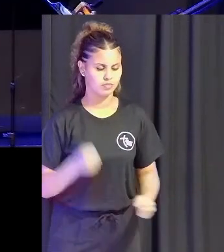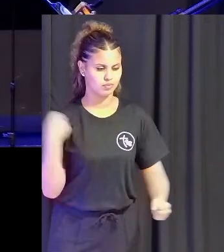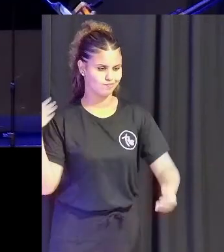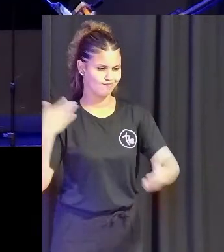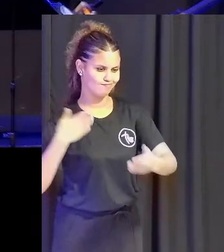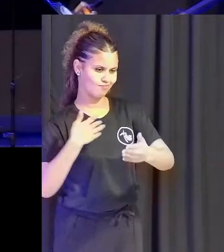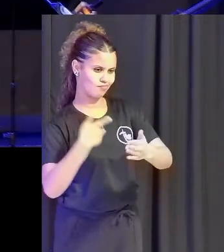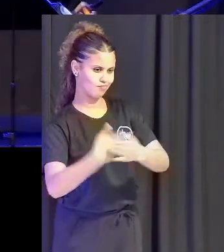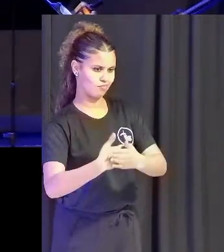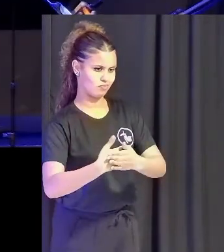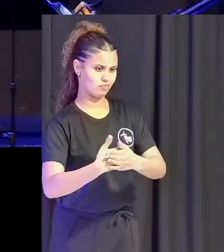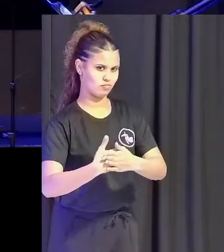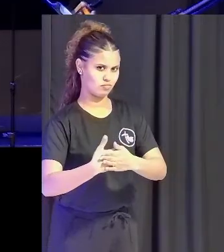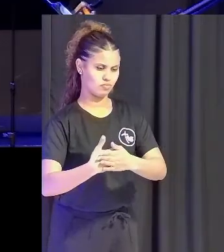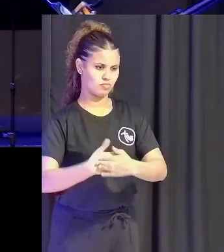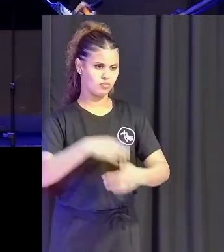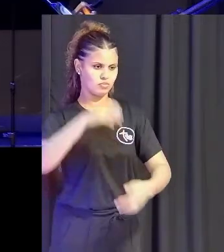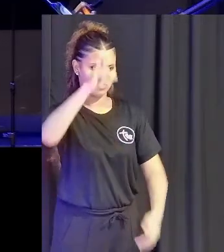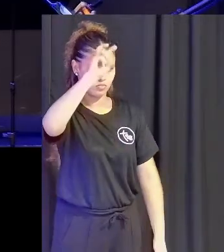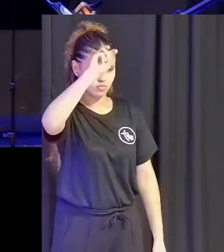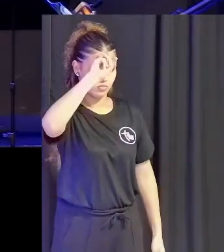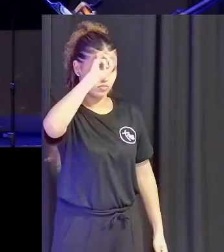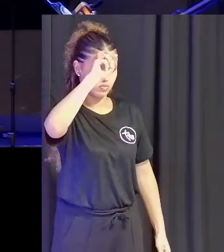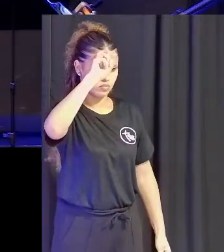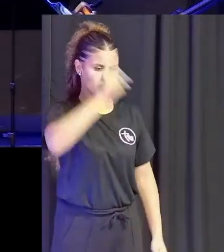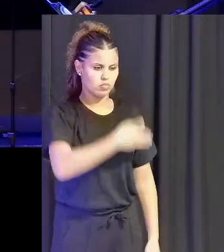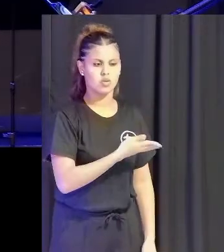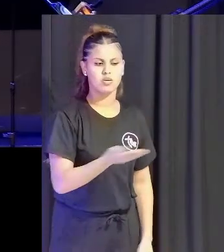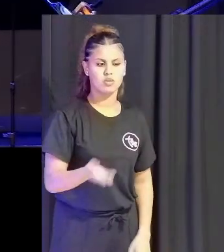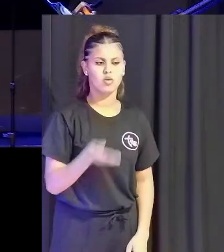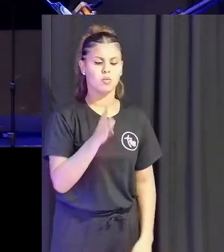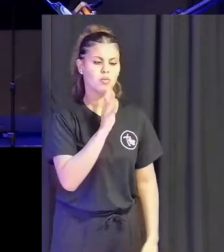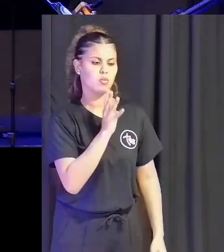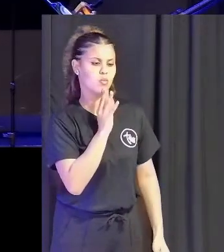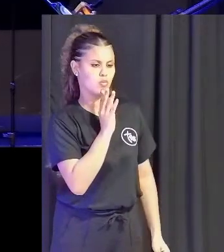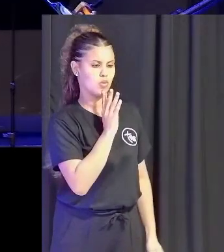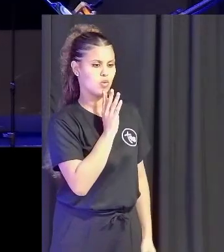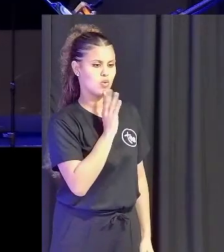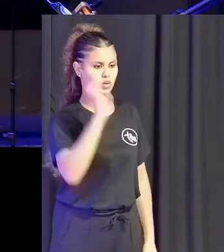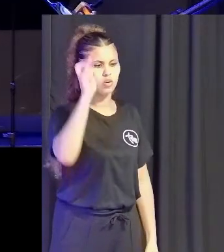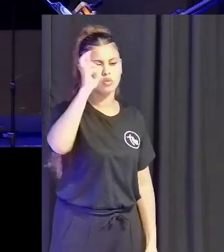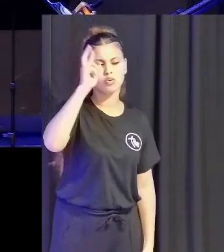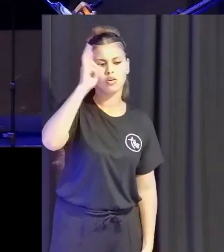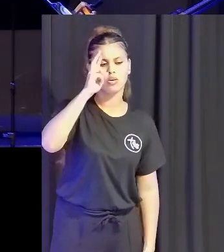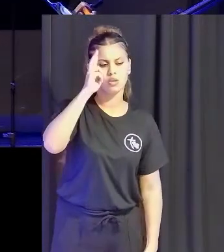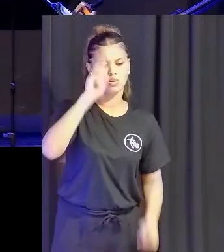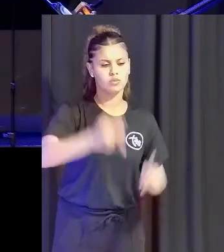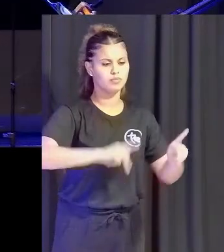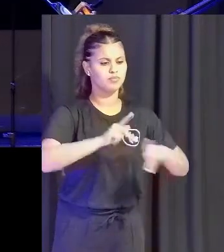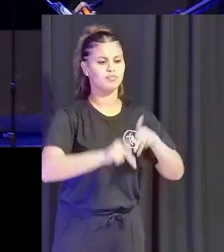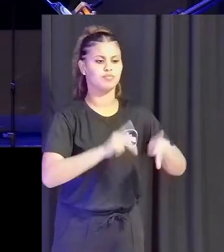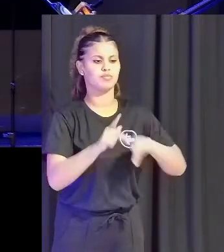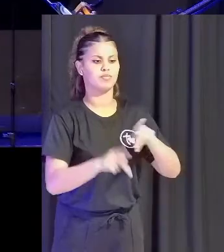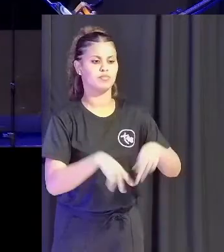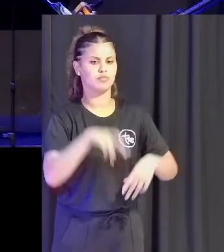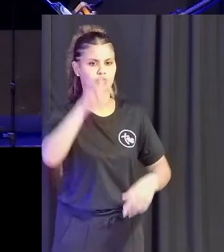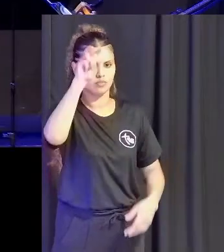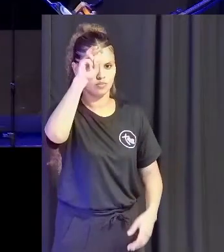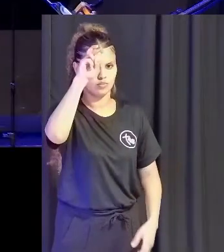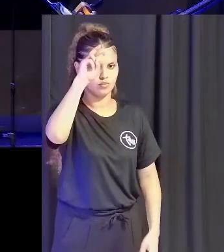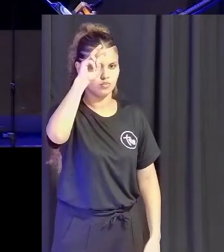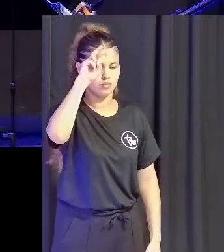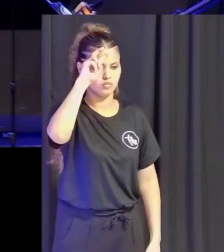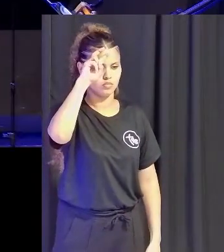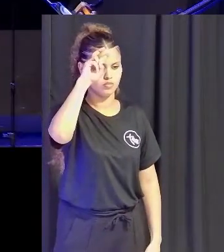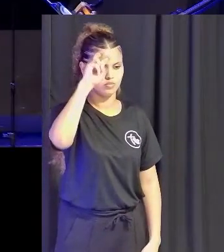Mas vocês sabem a história do povo do Egito. Eles não só viram coisas incríveis de Deus, mas eles